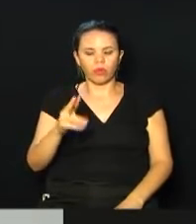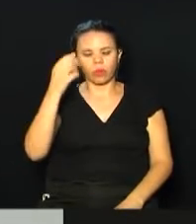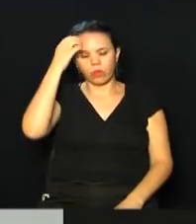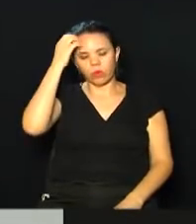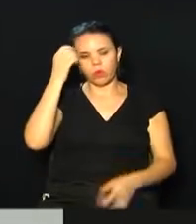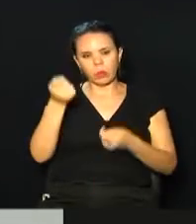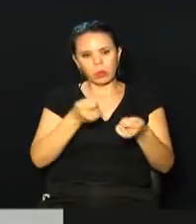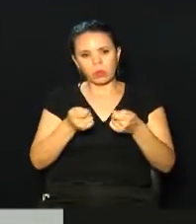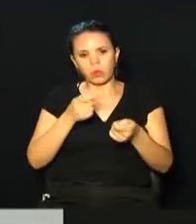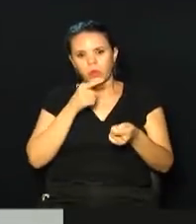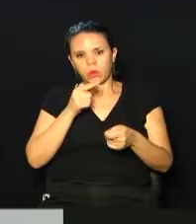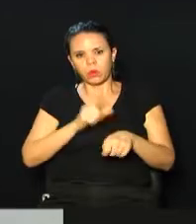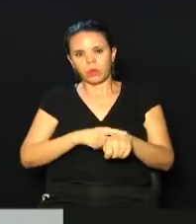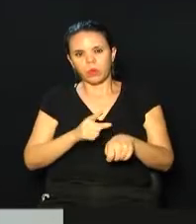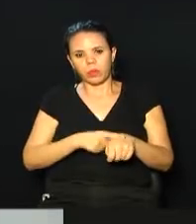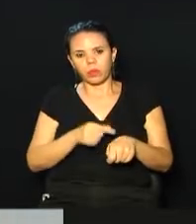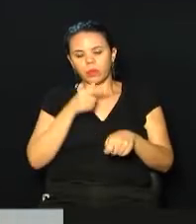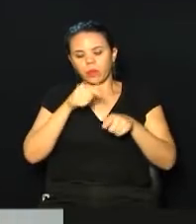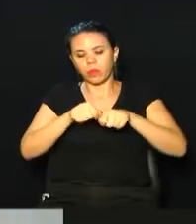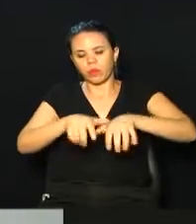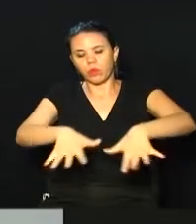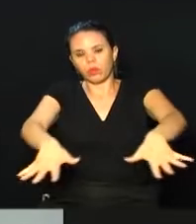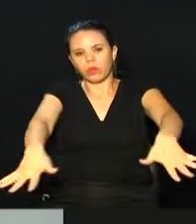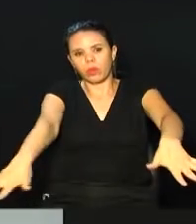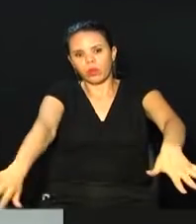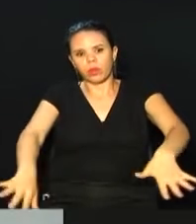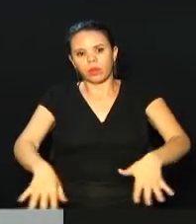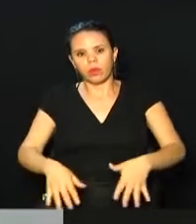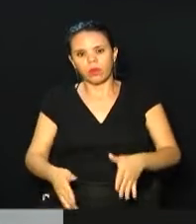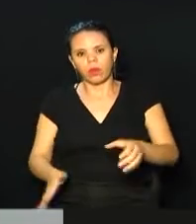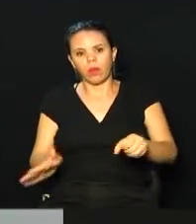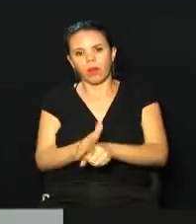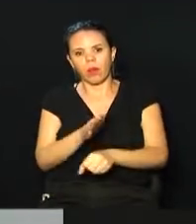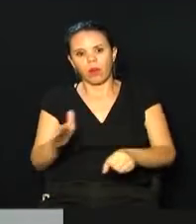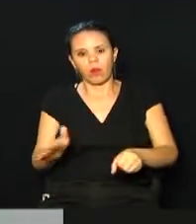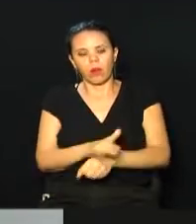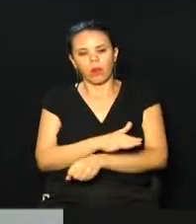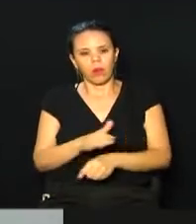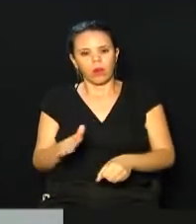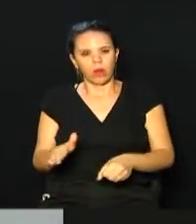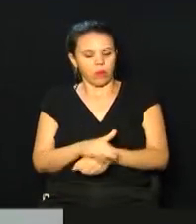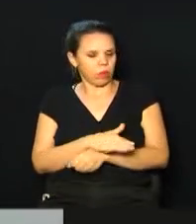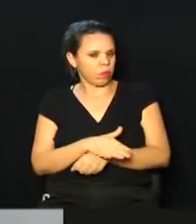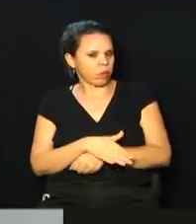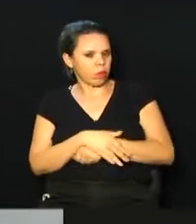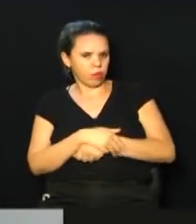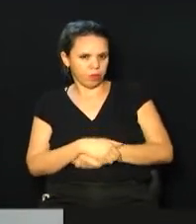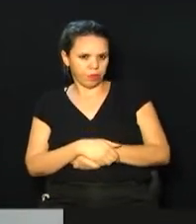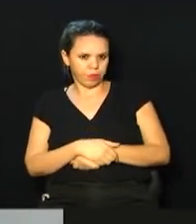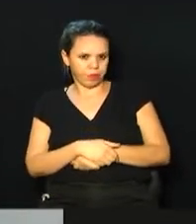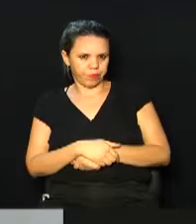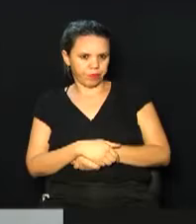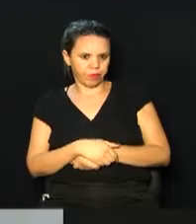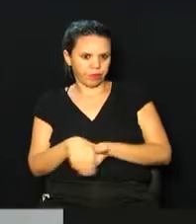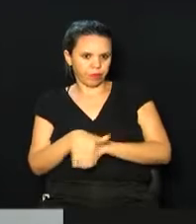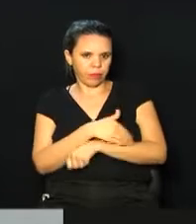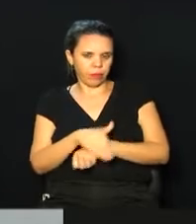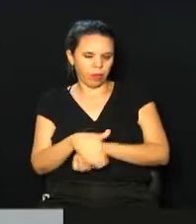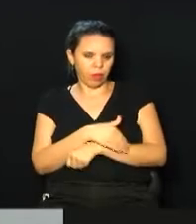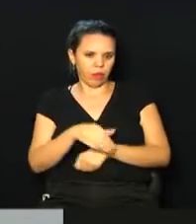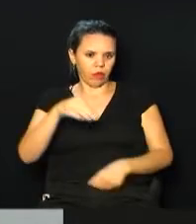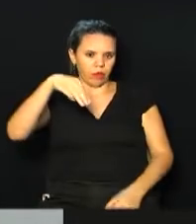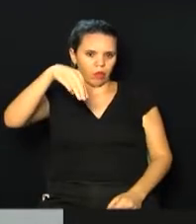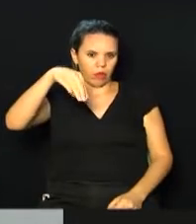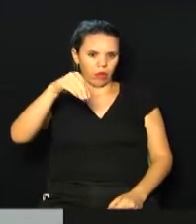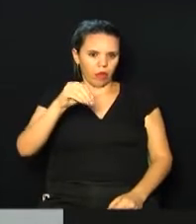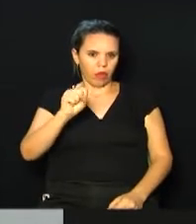água ali por um tempo para que ela não vá na sua totalidade para a Rua Moscou